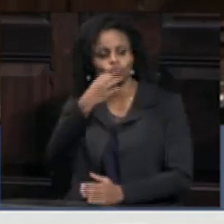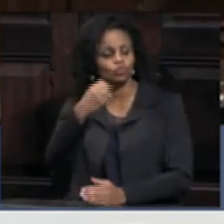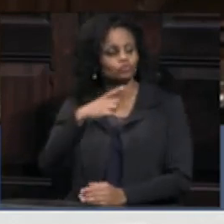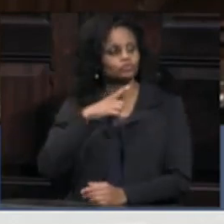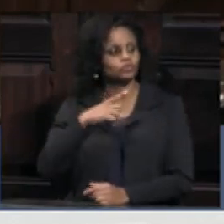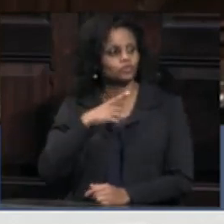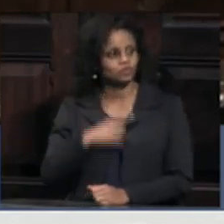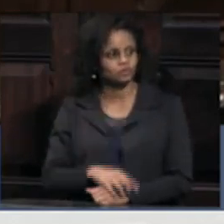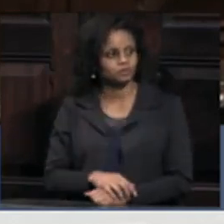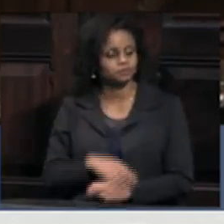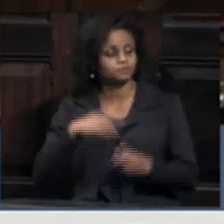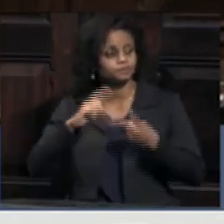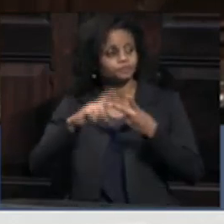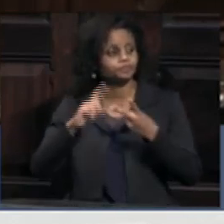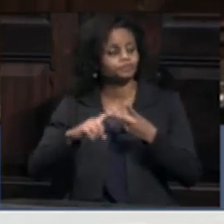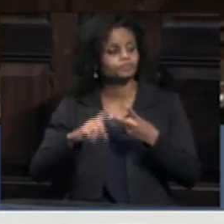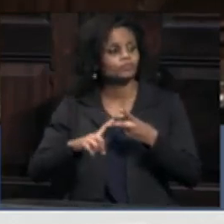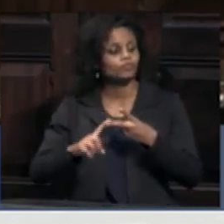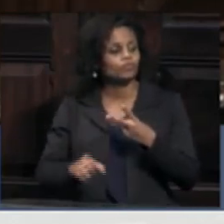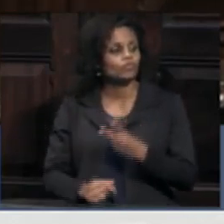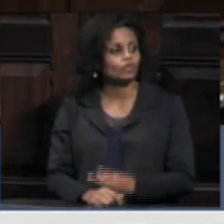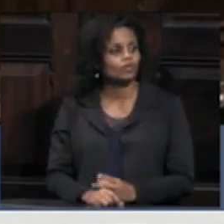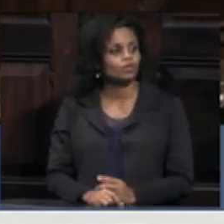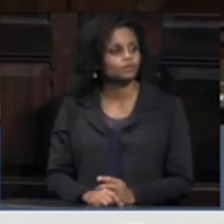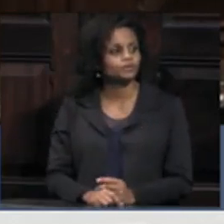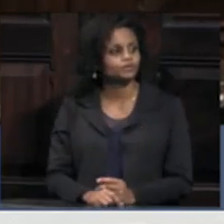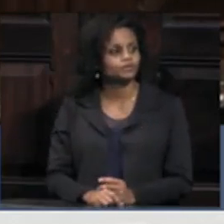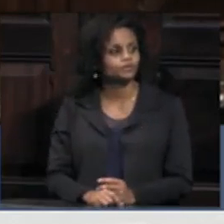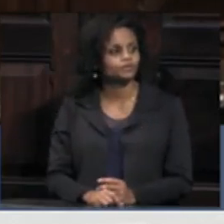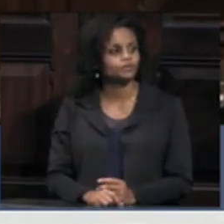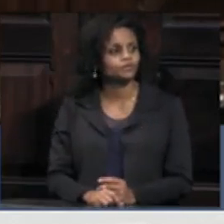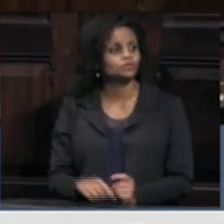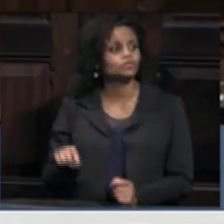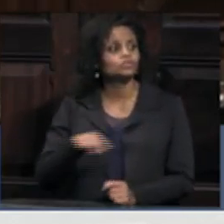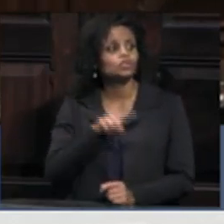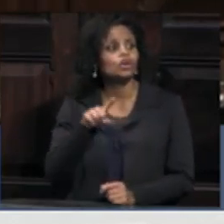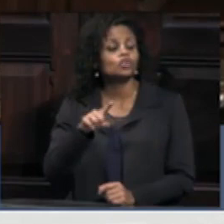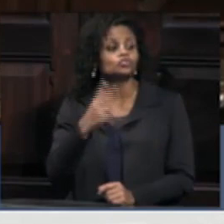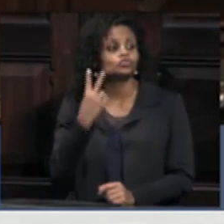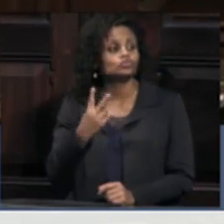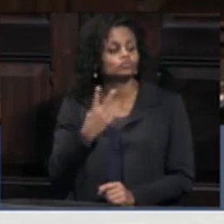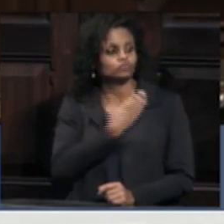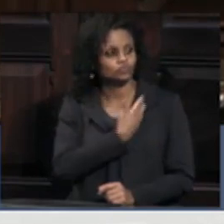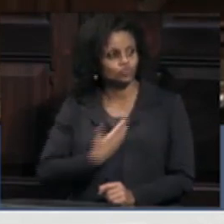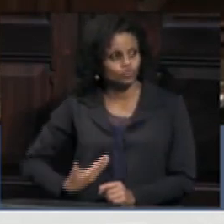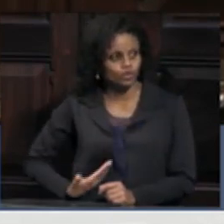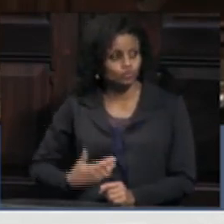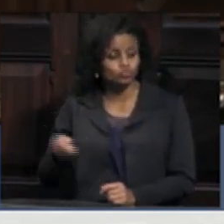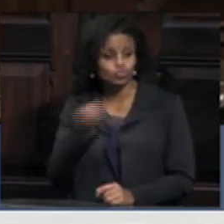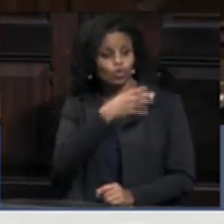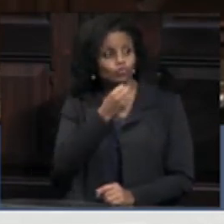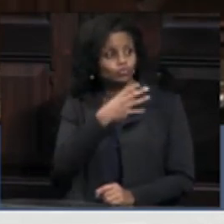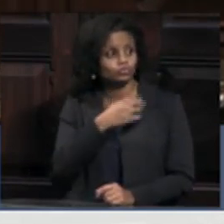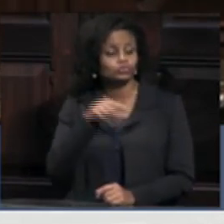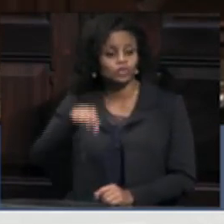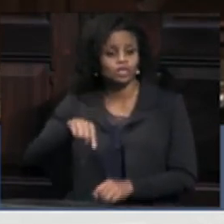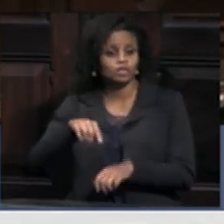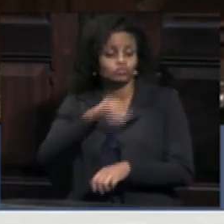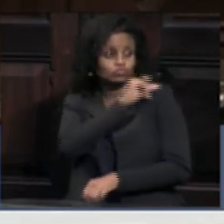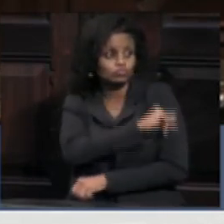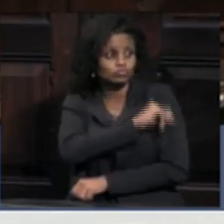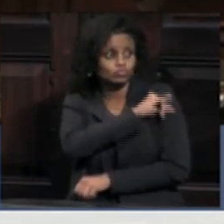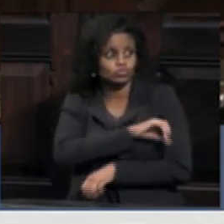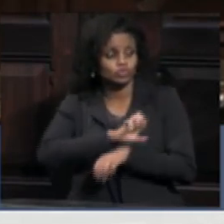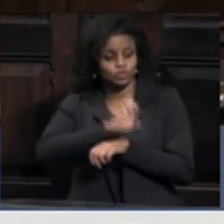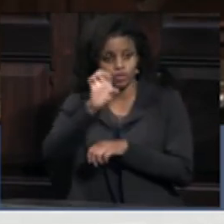mudanças. Segundo aspecto importante, são 2 governos novos que se instalam, um governo estadual e o